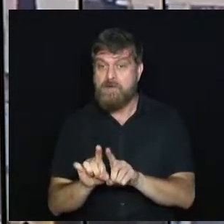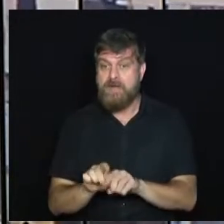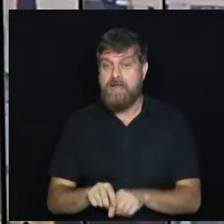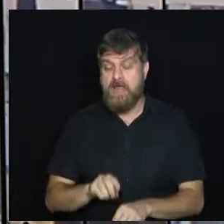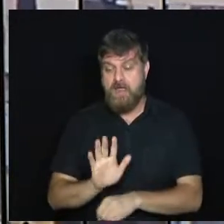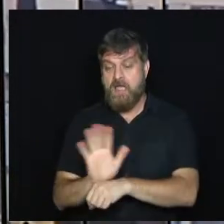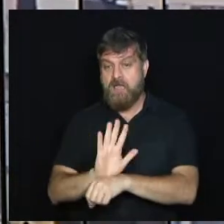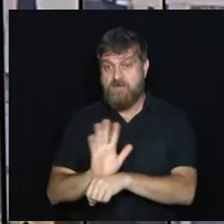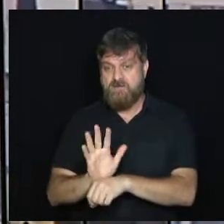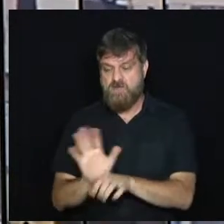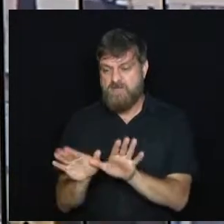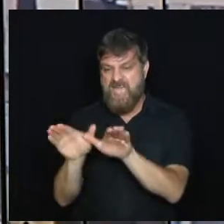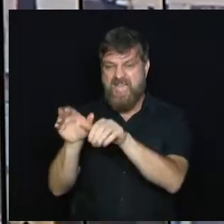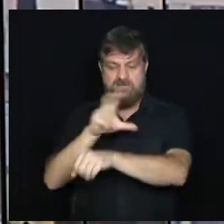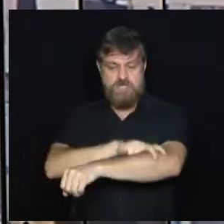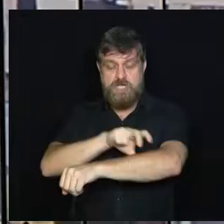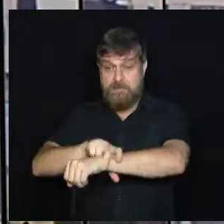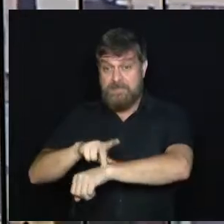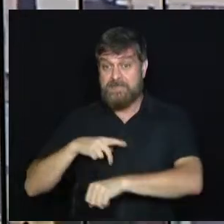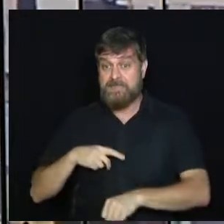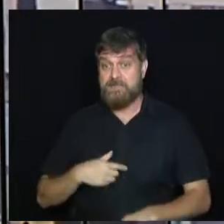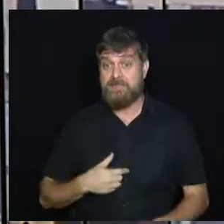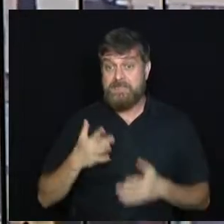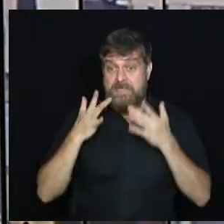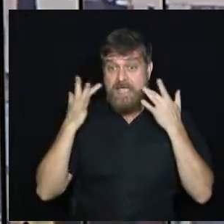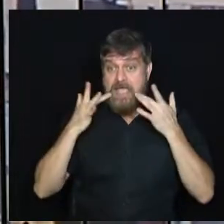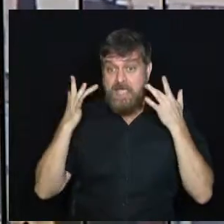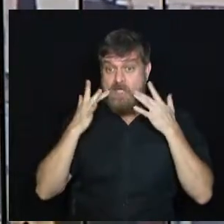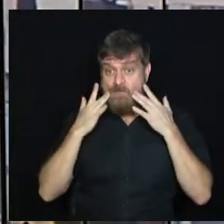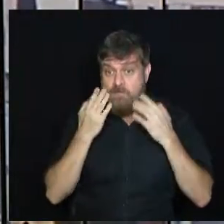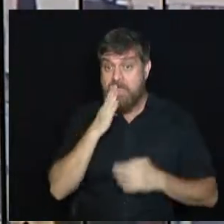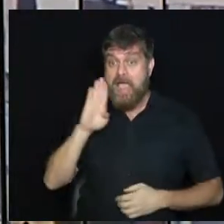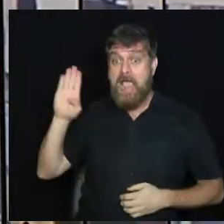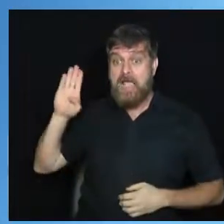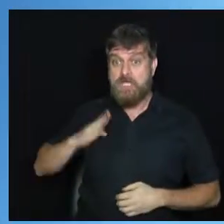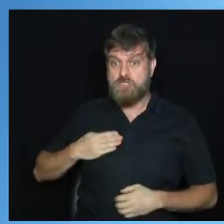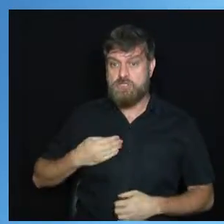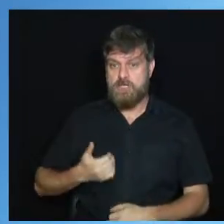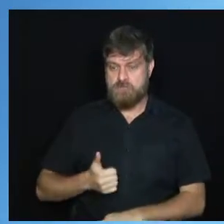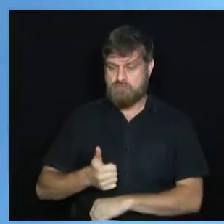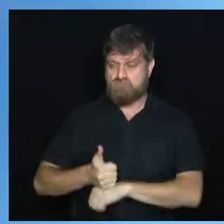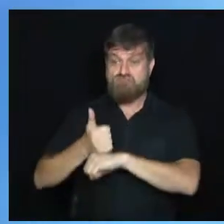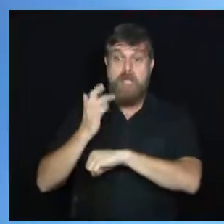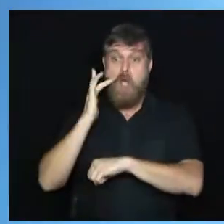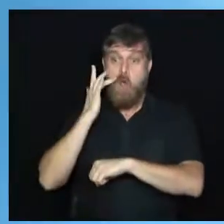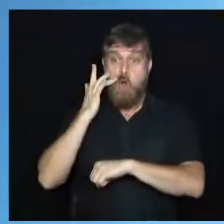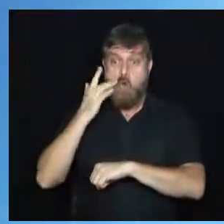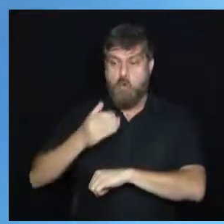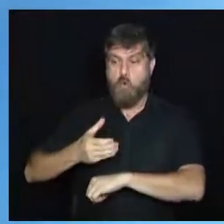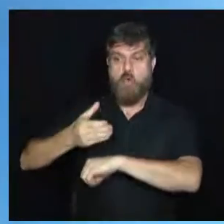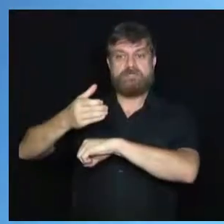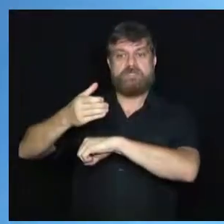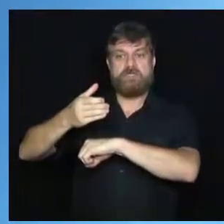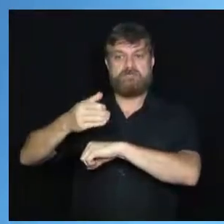E tem filme também que está concorrendo ao Oscar. Agenda de cinema.